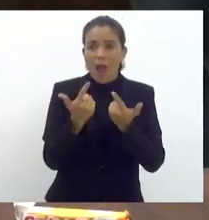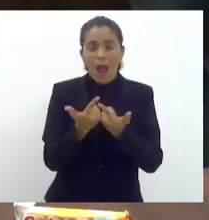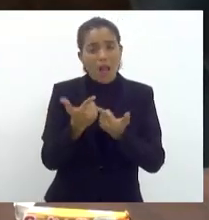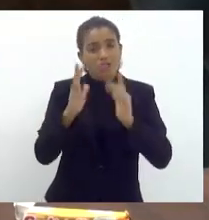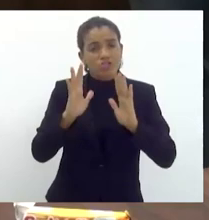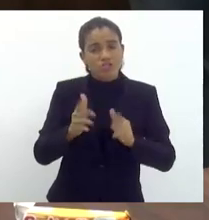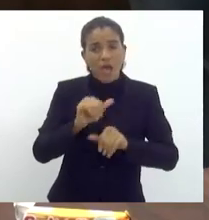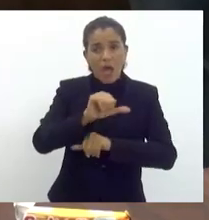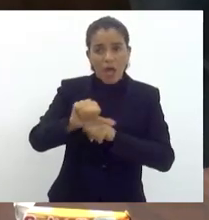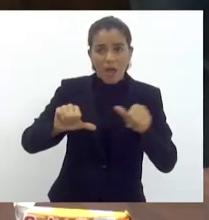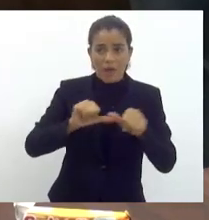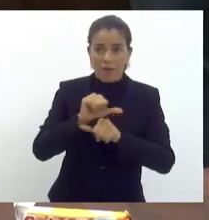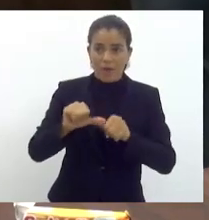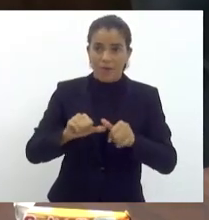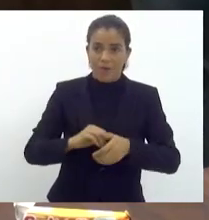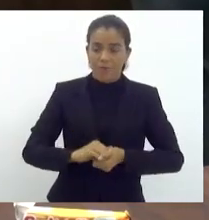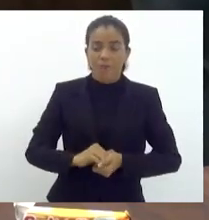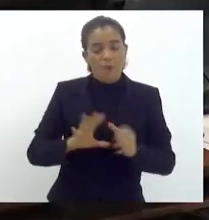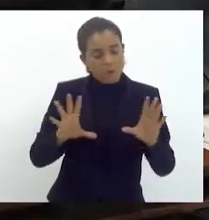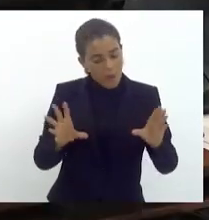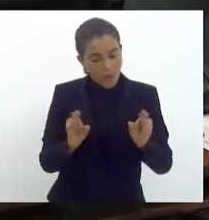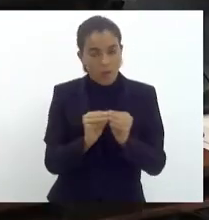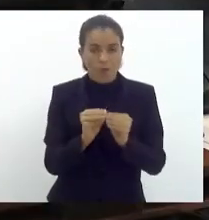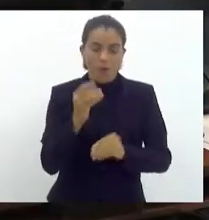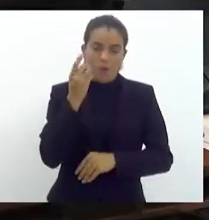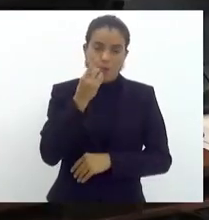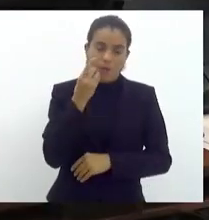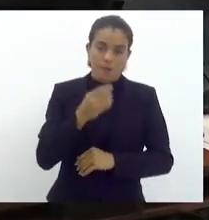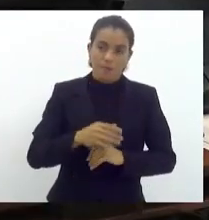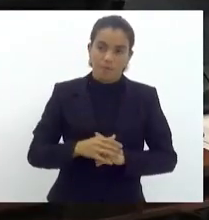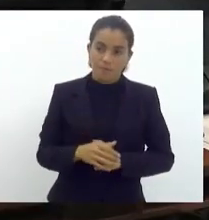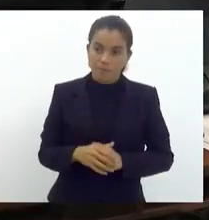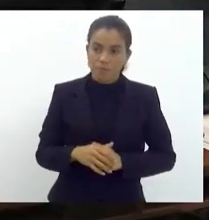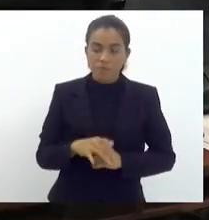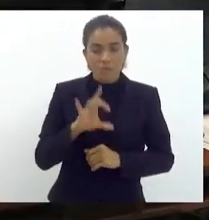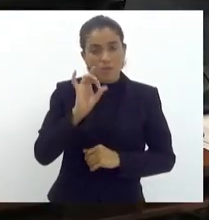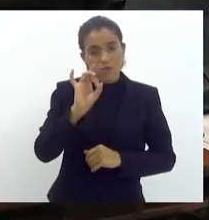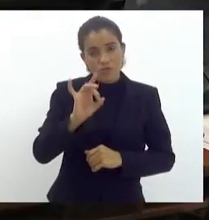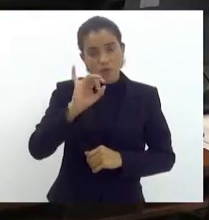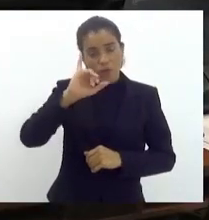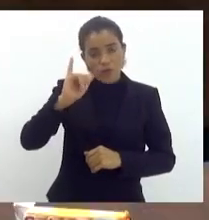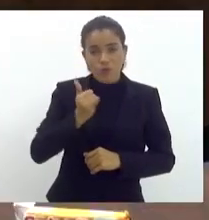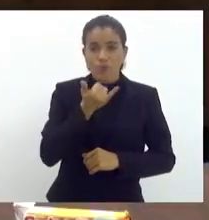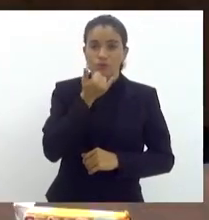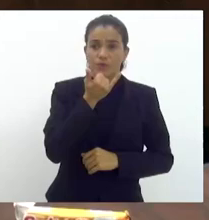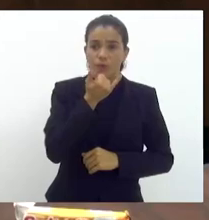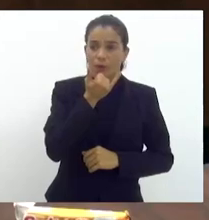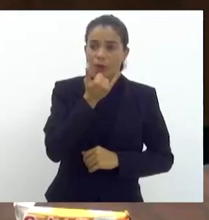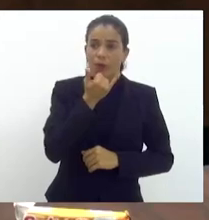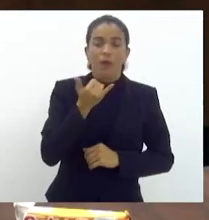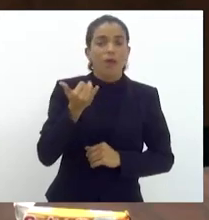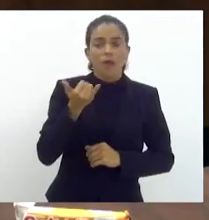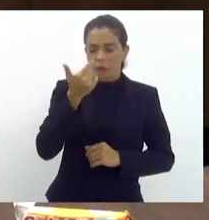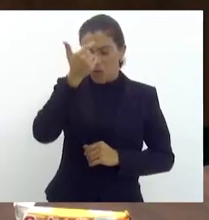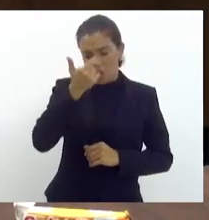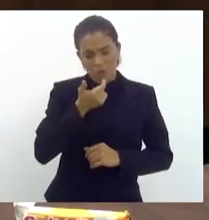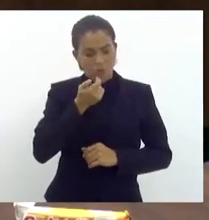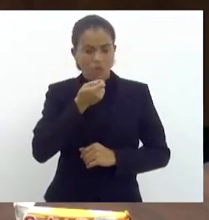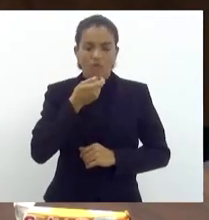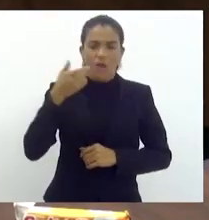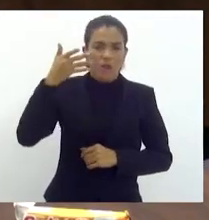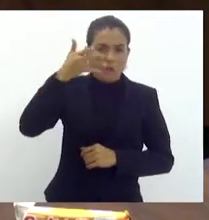a casa corrigiu Então eu quero que só justificar a presidente que eu não estou fazendo